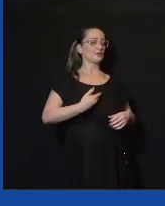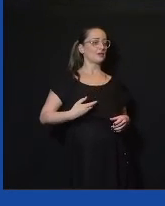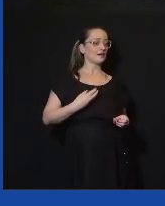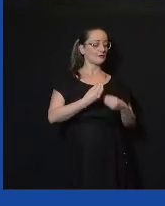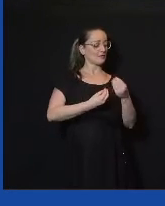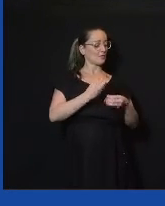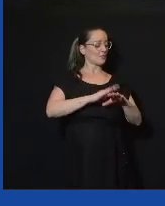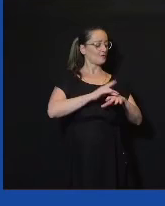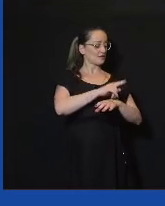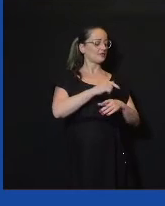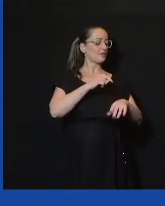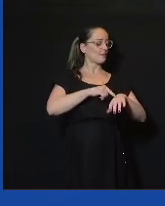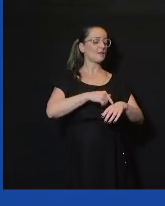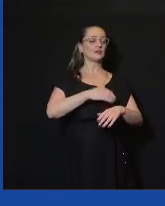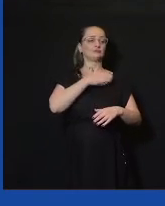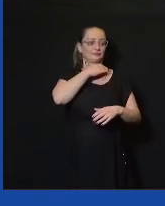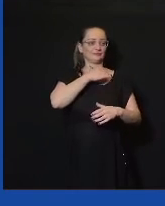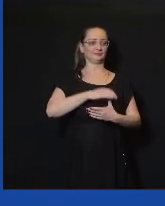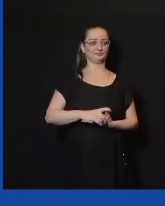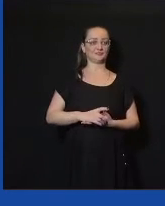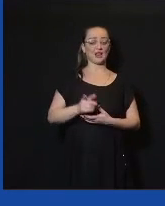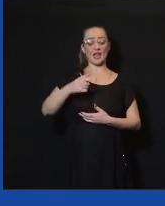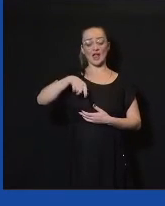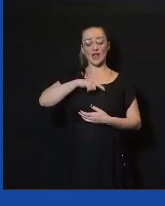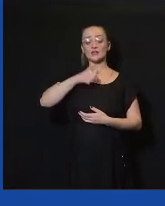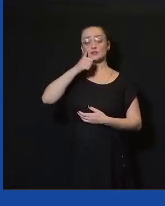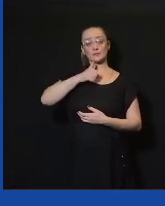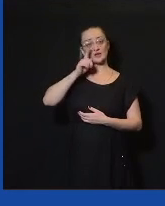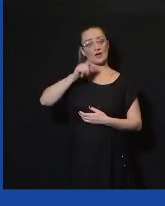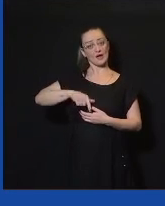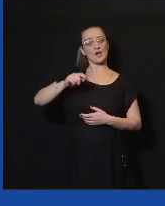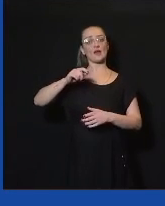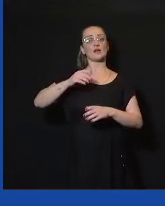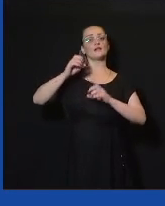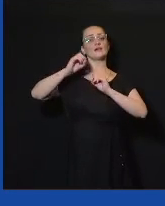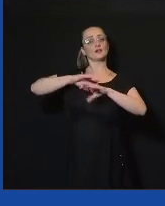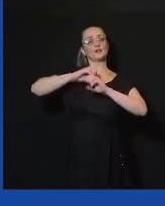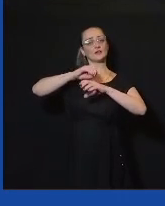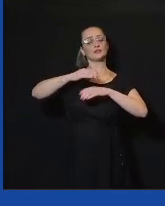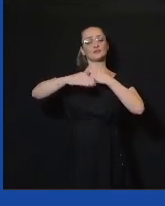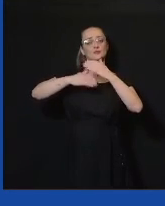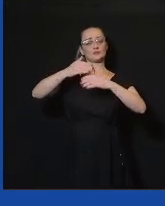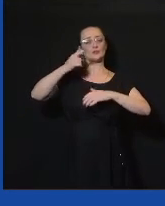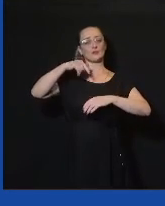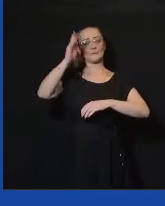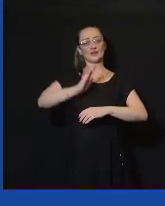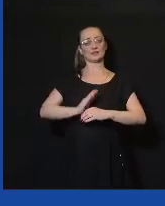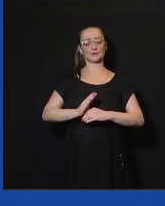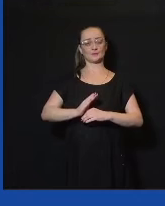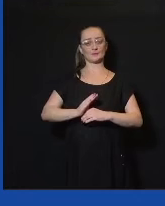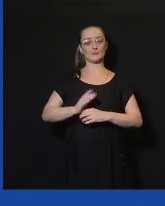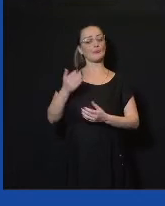em tempo de crise. Essas mulheres, para mim, é a grande lição, o grande legado. O Brasil está